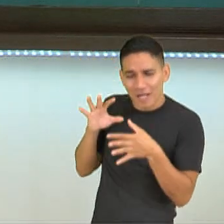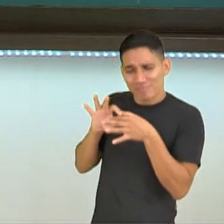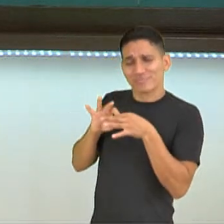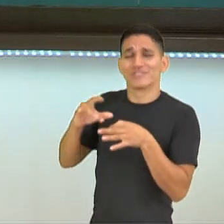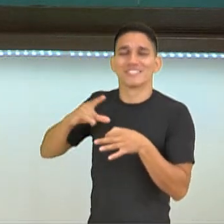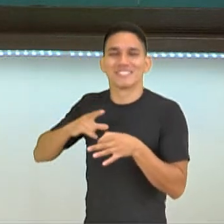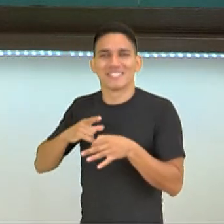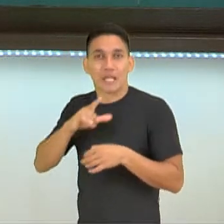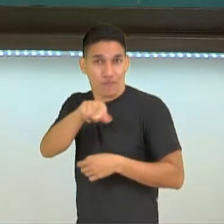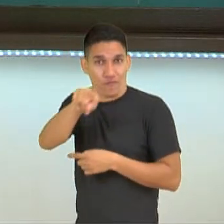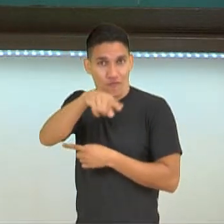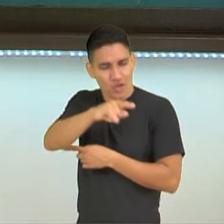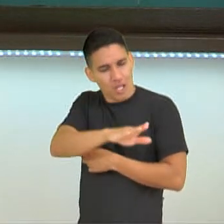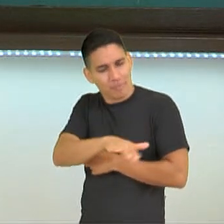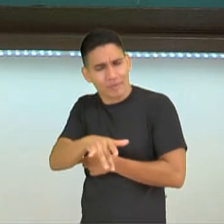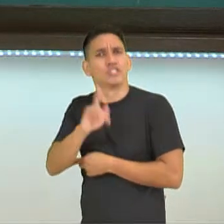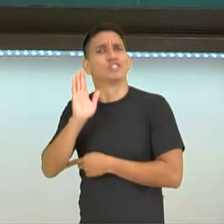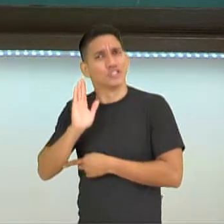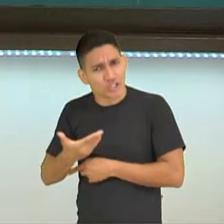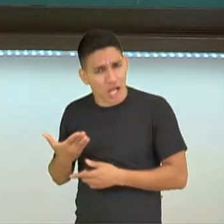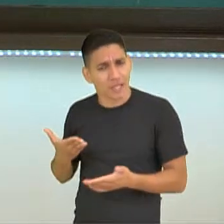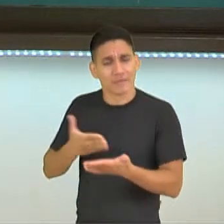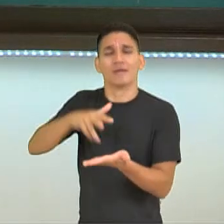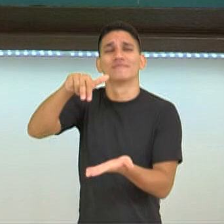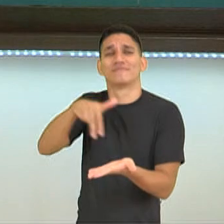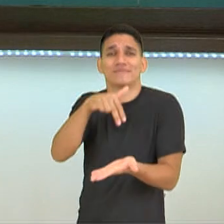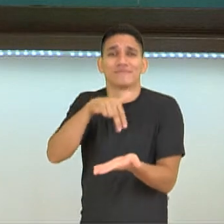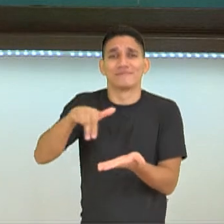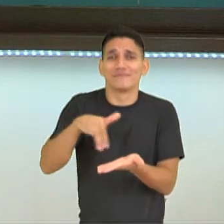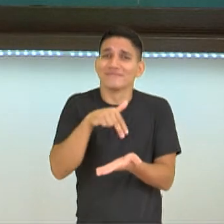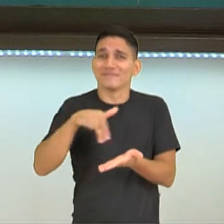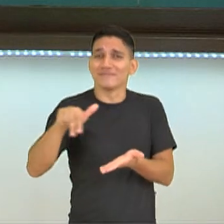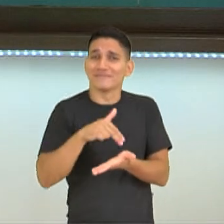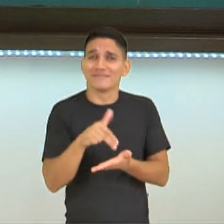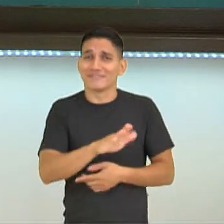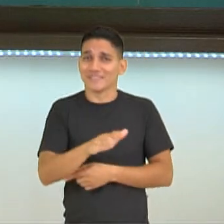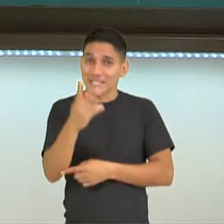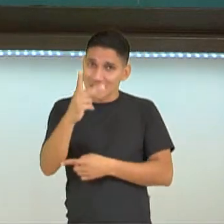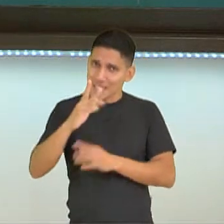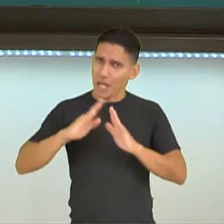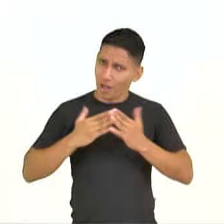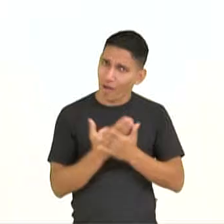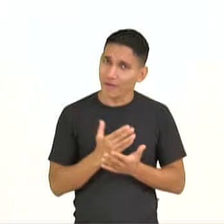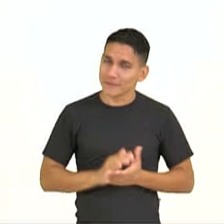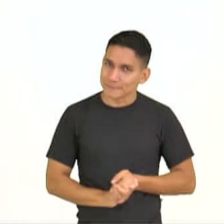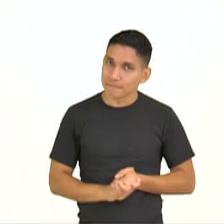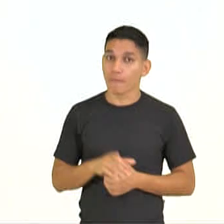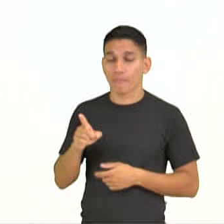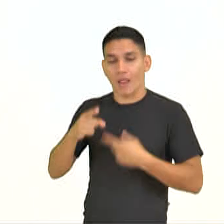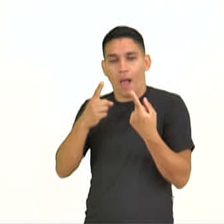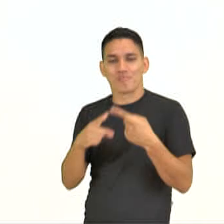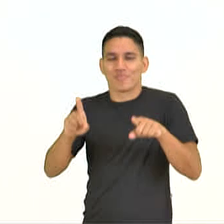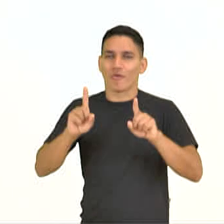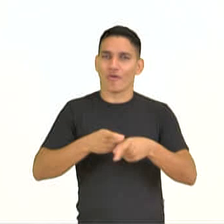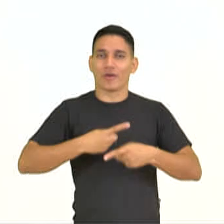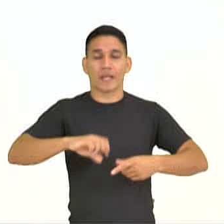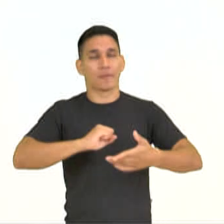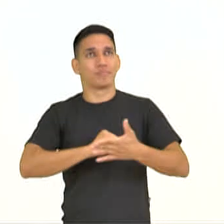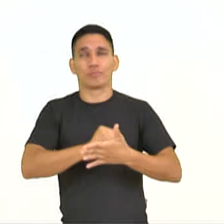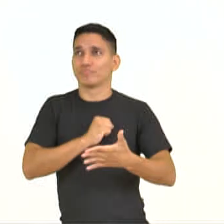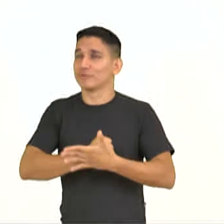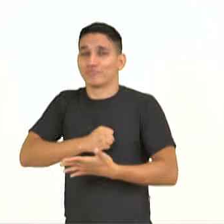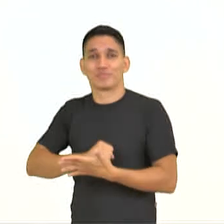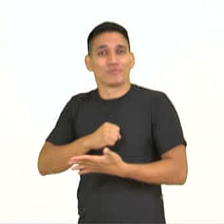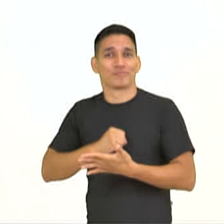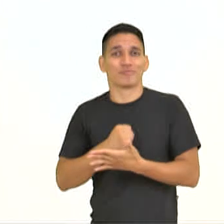pequenininhos, vocês terem trabalhado essa dança na educação infantil. Ela tem uma música que é muito marcante, que é aquela